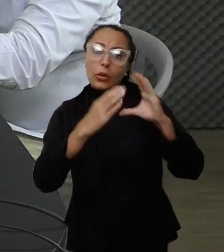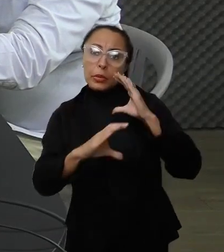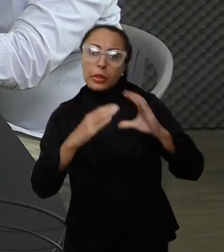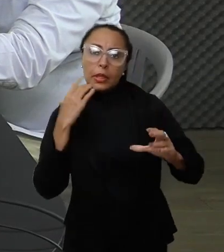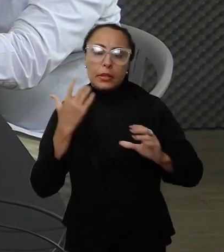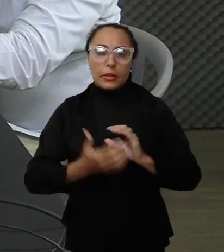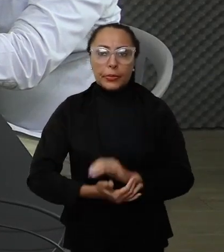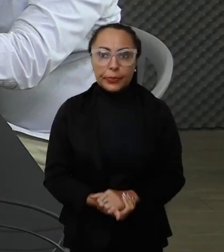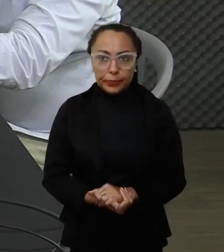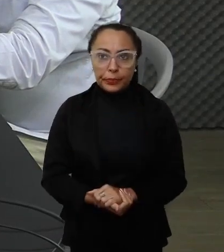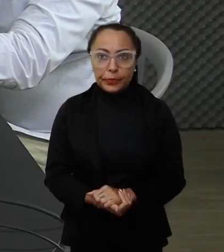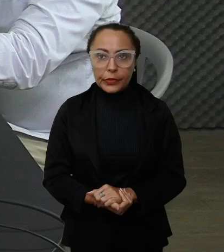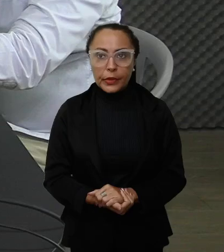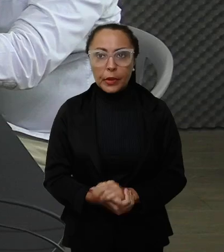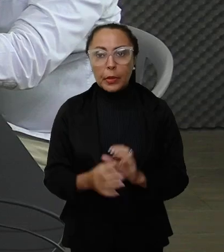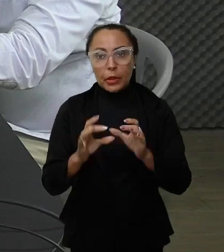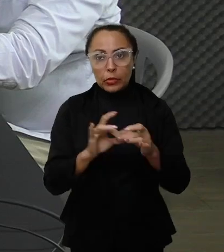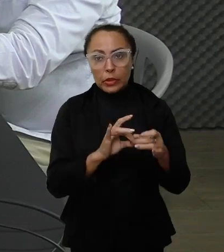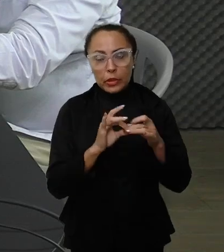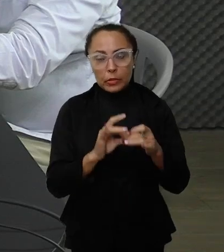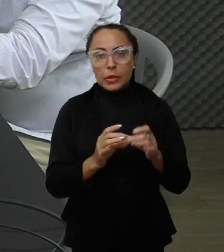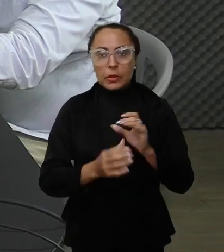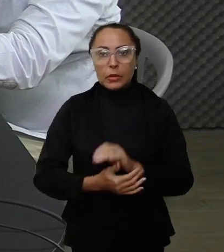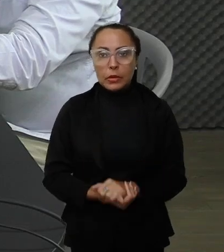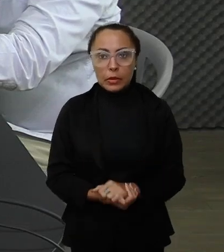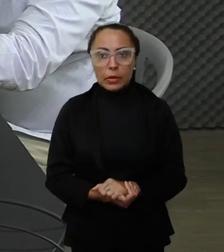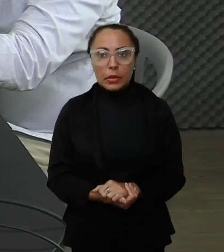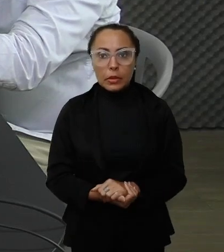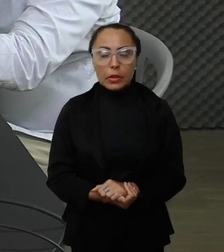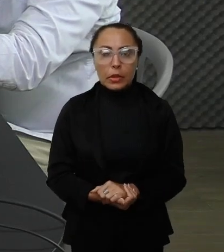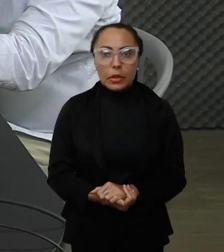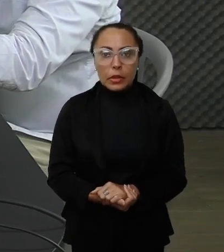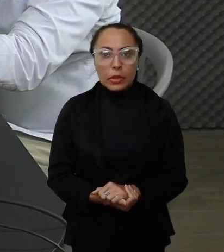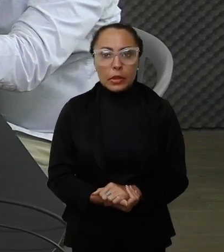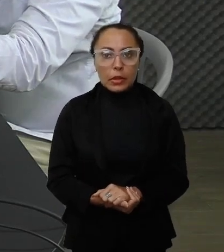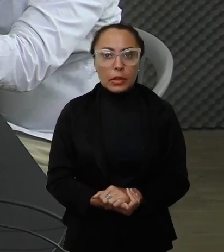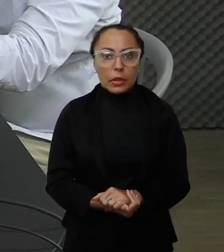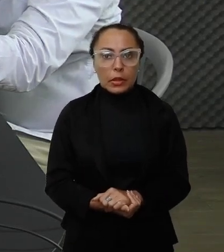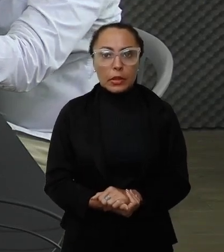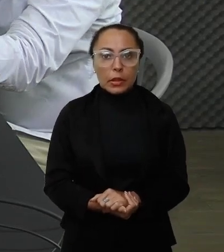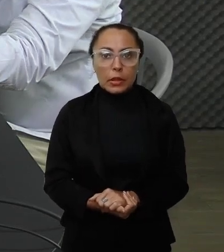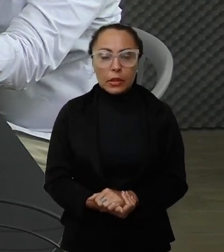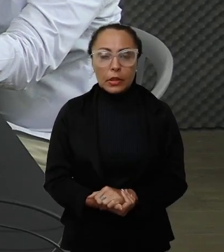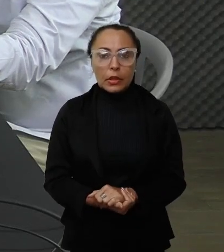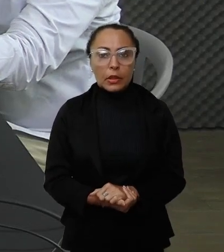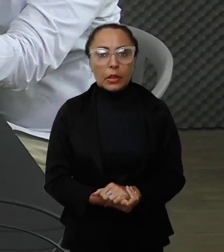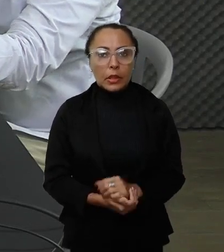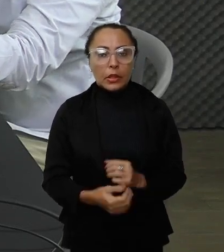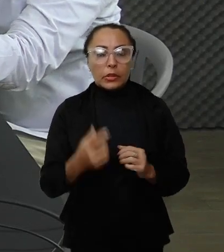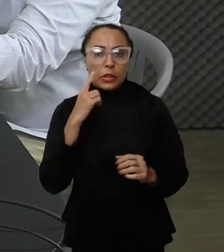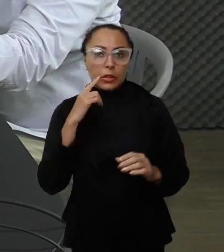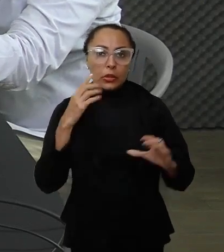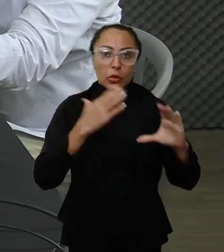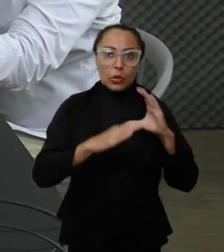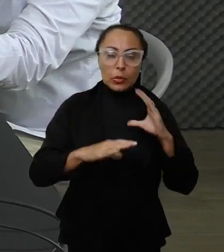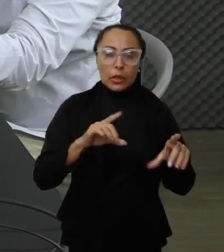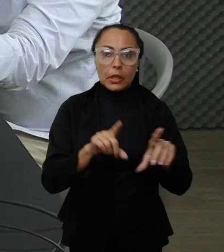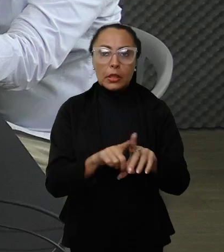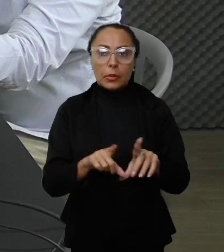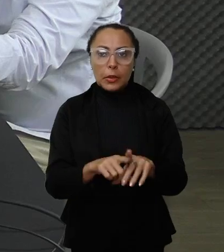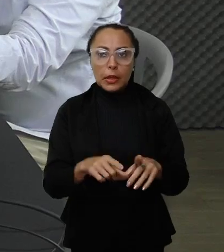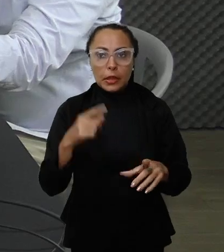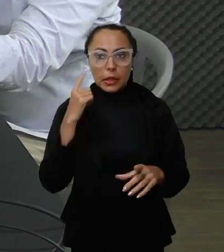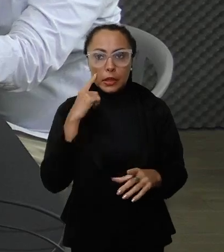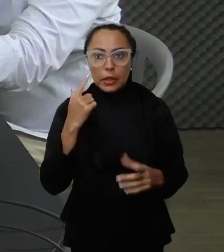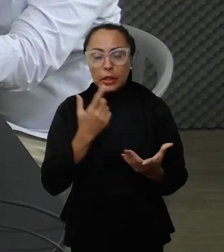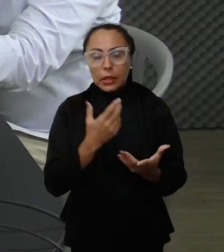unir as pessoas que formam a sociedade, né? Então, tudo é comunicação. E a gente só forma a sociedade porque a gente se comunica, inclusive, com o que os nossos antepassados deixaram, né? Exato.